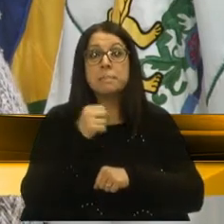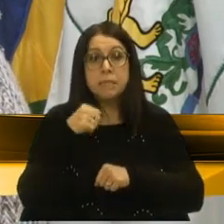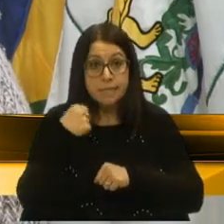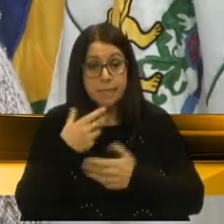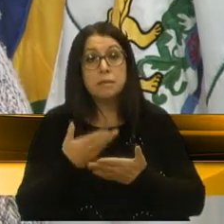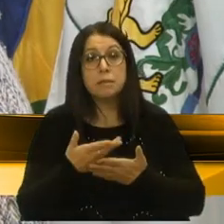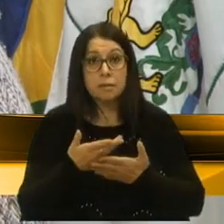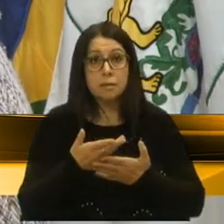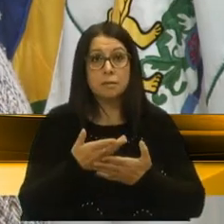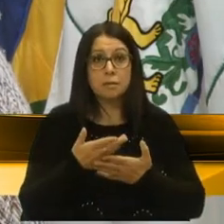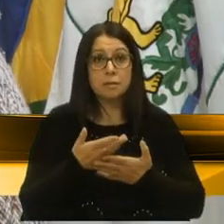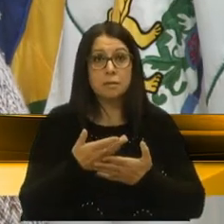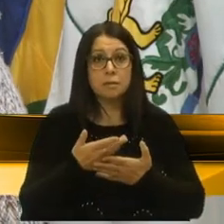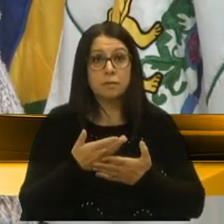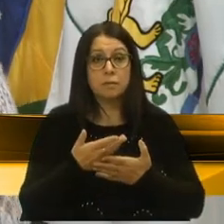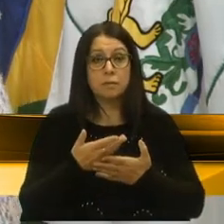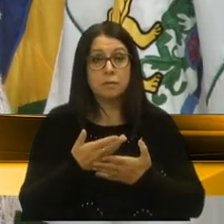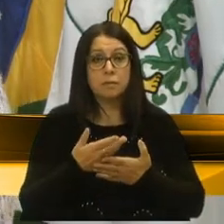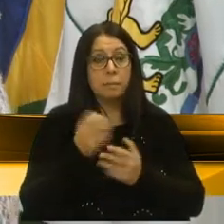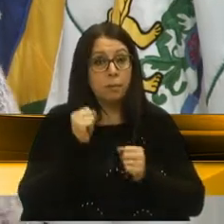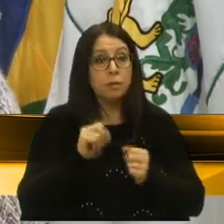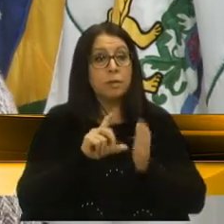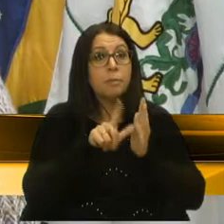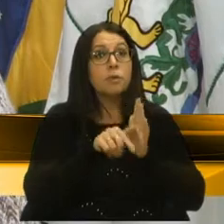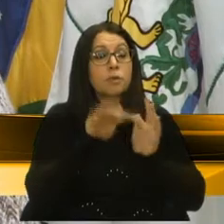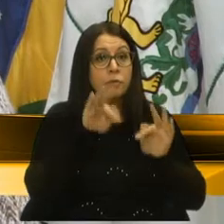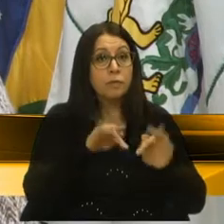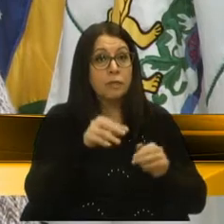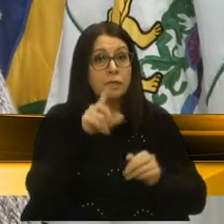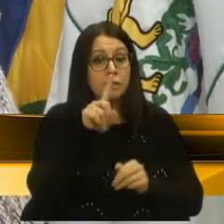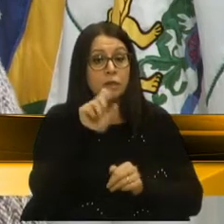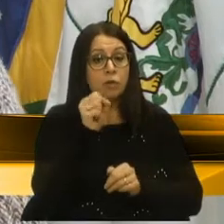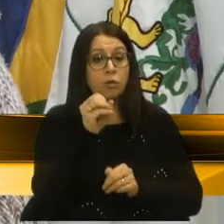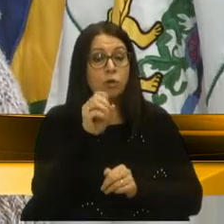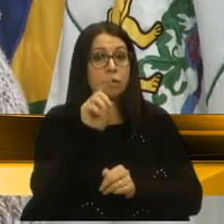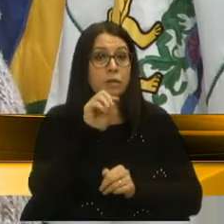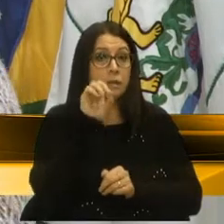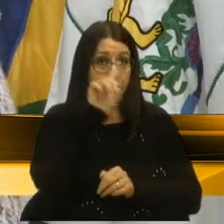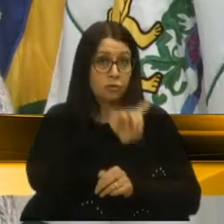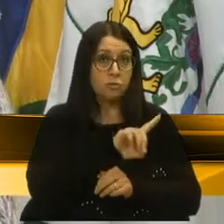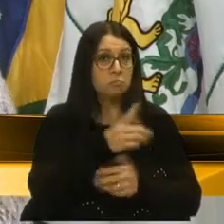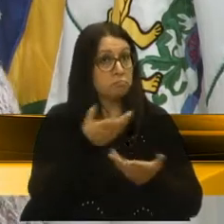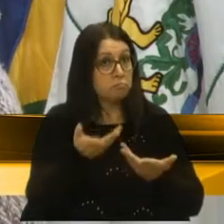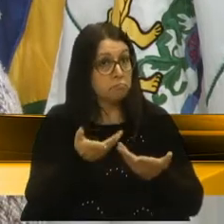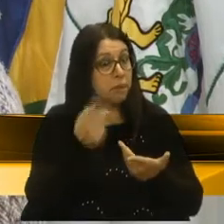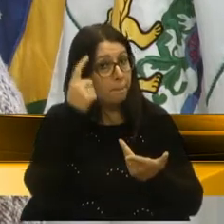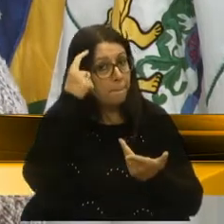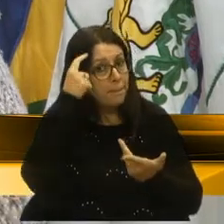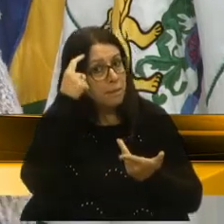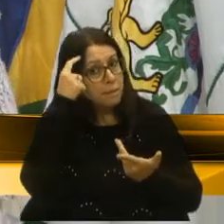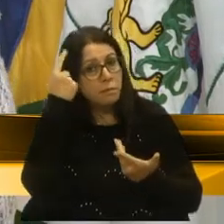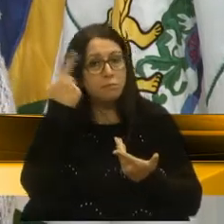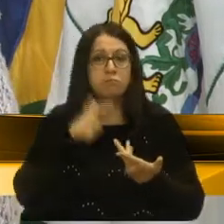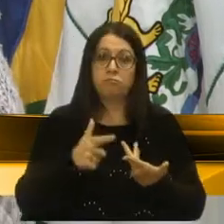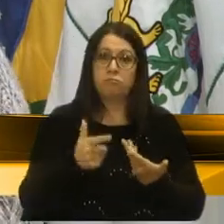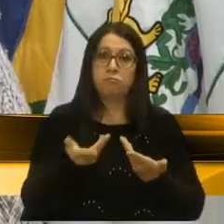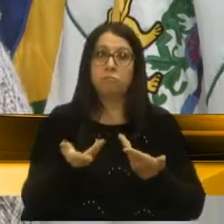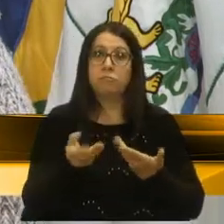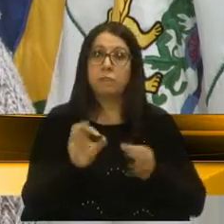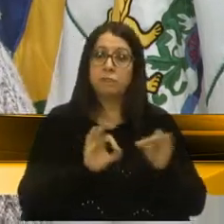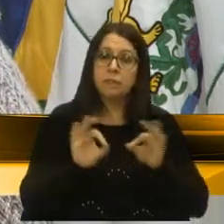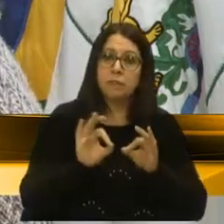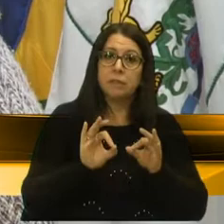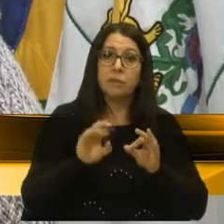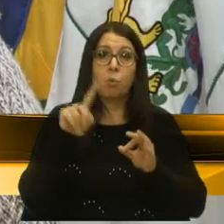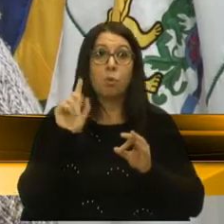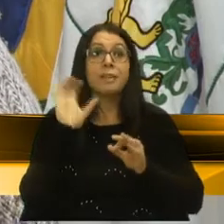necessidade, a gente vai poder, depois, ao fim desses 180 dias, pensar novamente, tomar uma